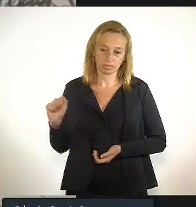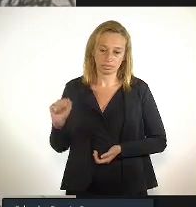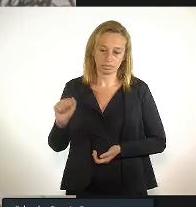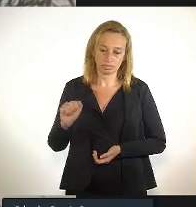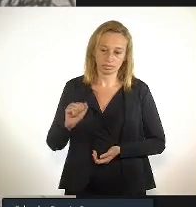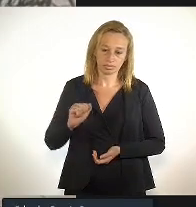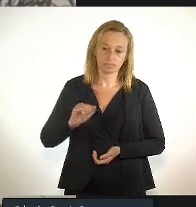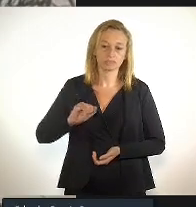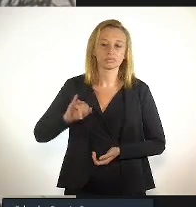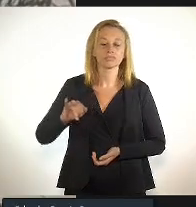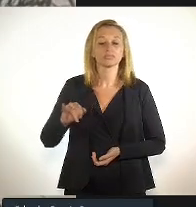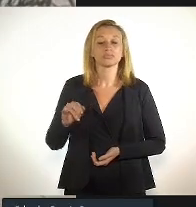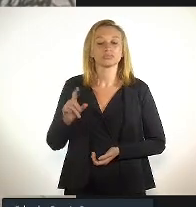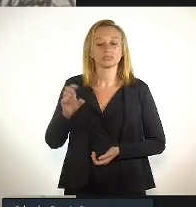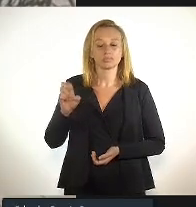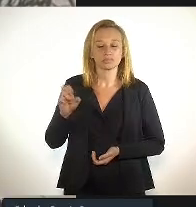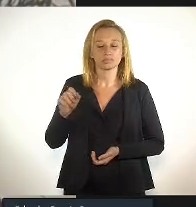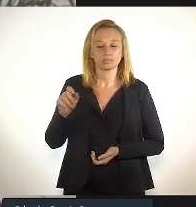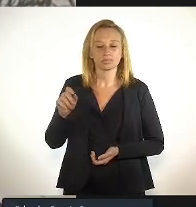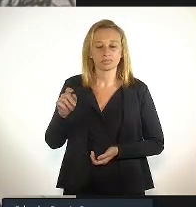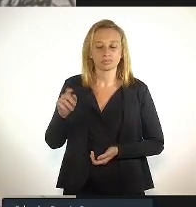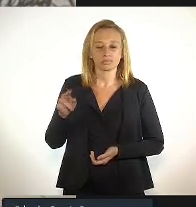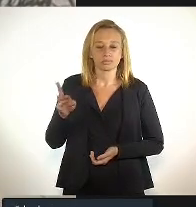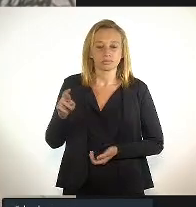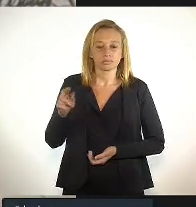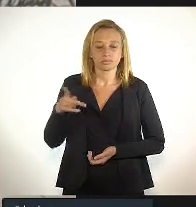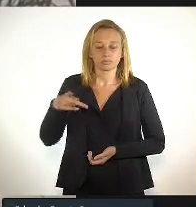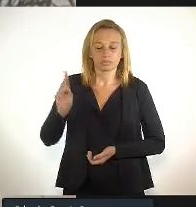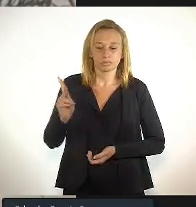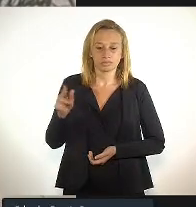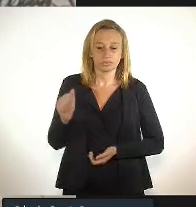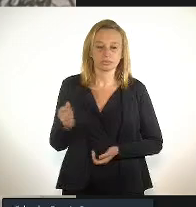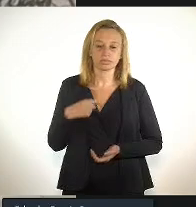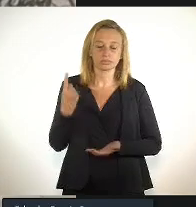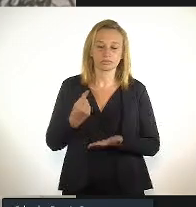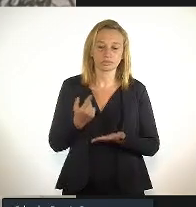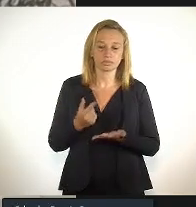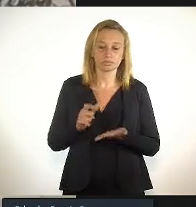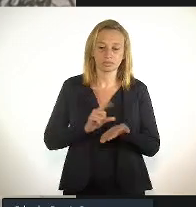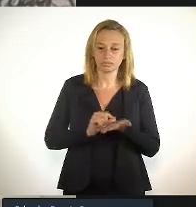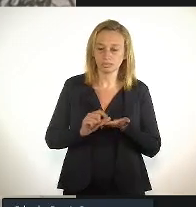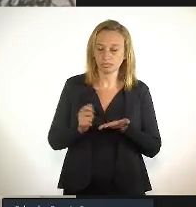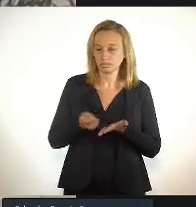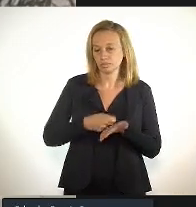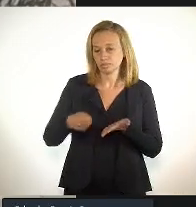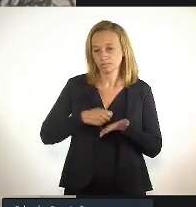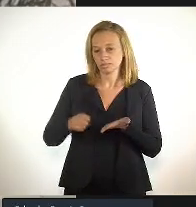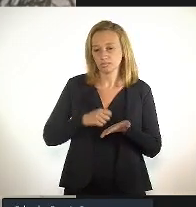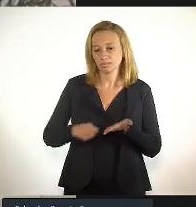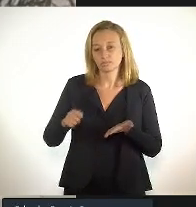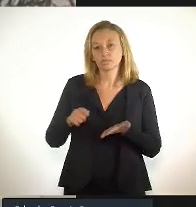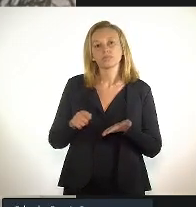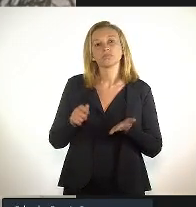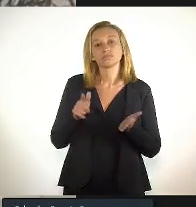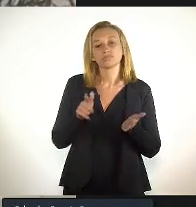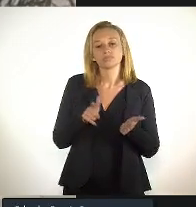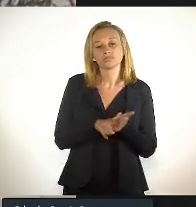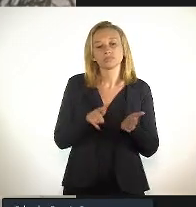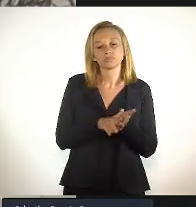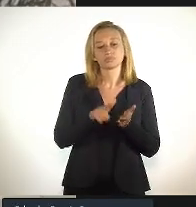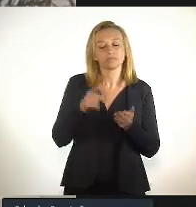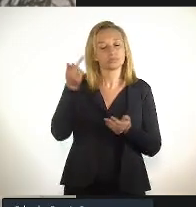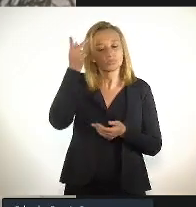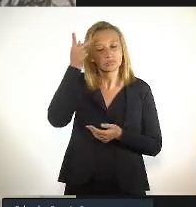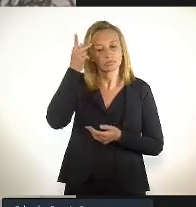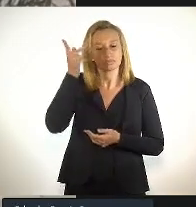Érica Malunguinho. Nós escrevemos um artigo para a Folha de São Paulo falando exatamente da